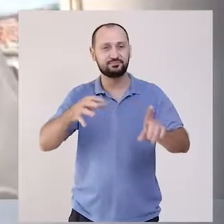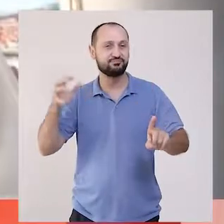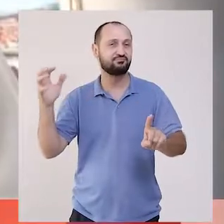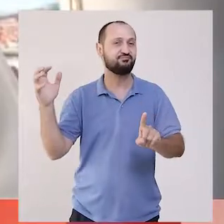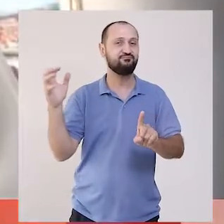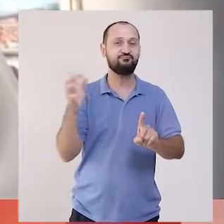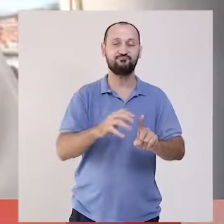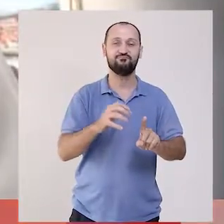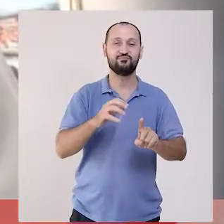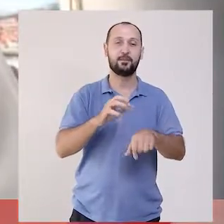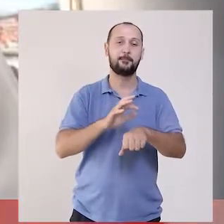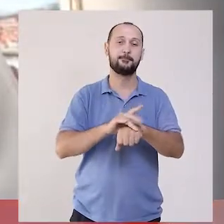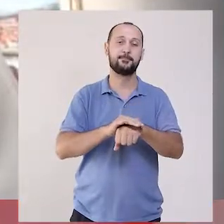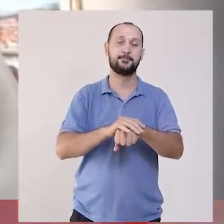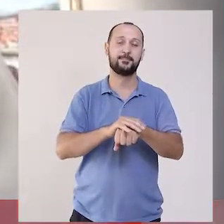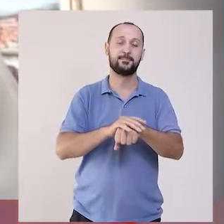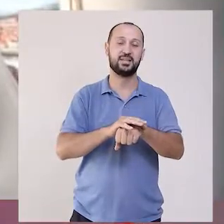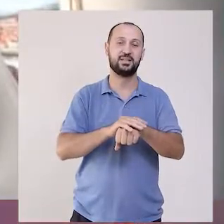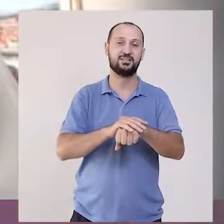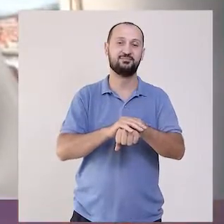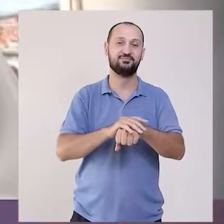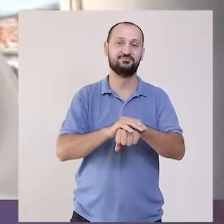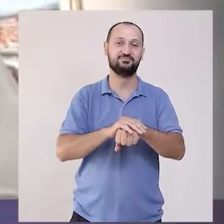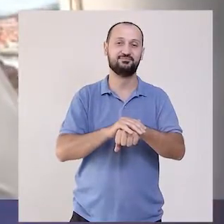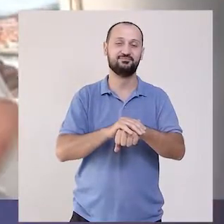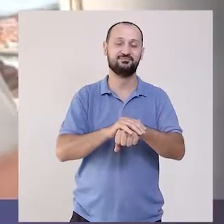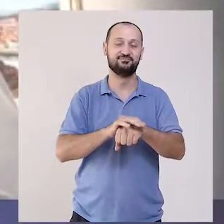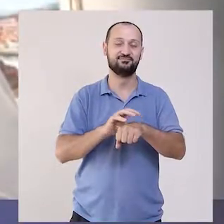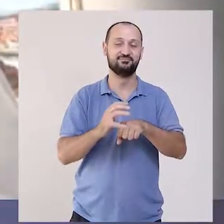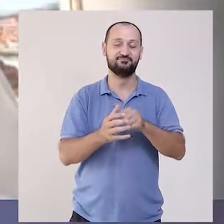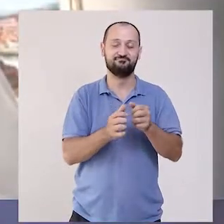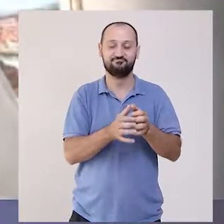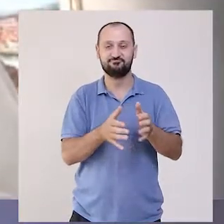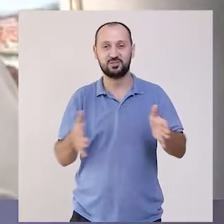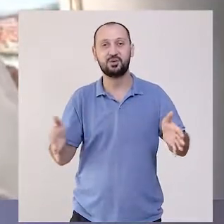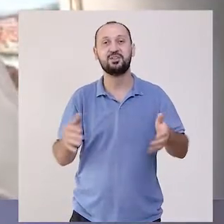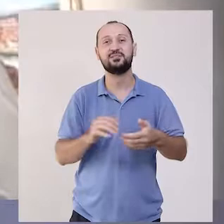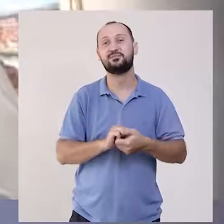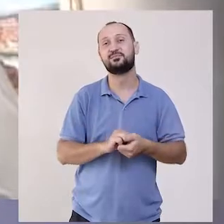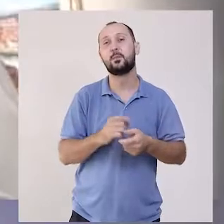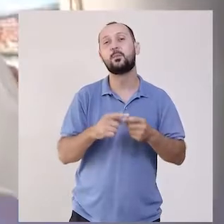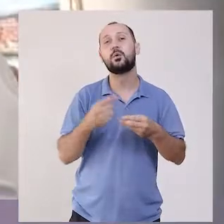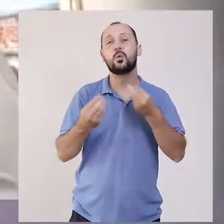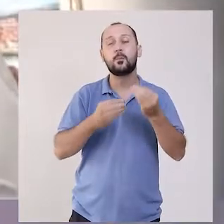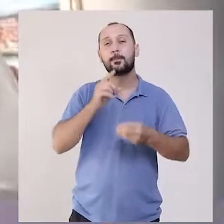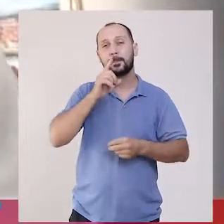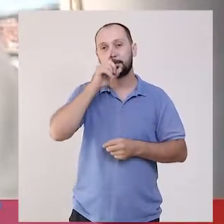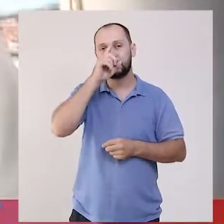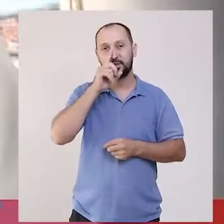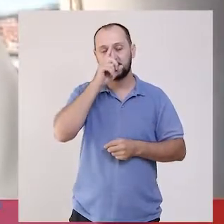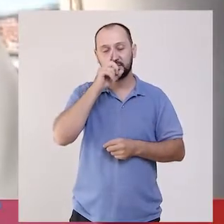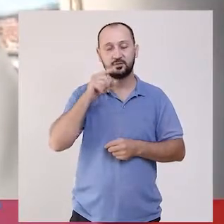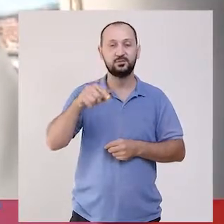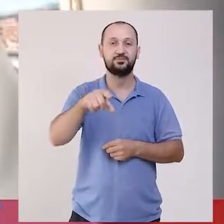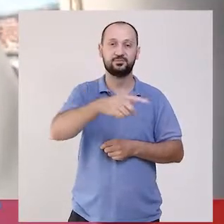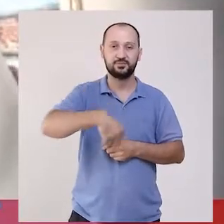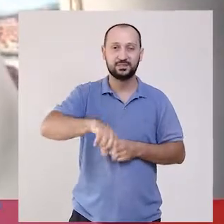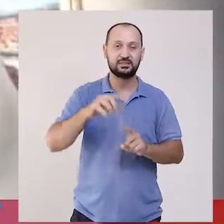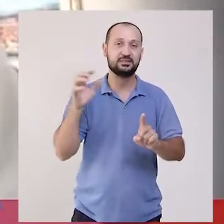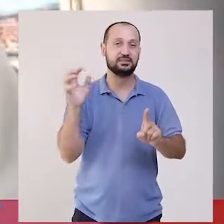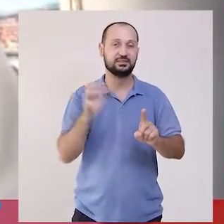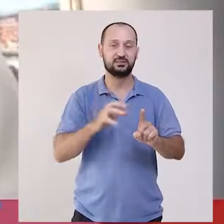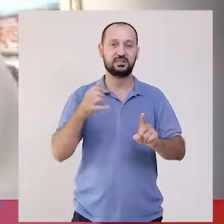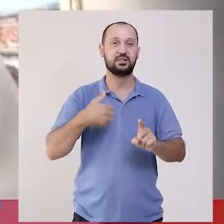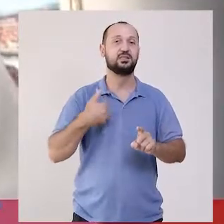mais atingido pela pandemia, afinal de contas, o grau de alto risco que a doença poderia causar nas